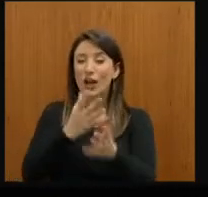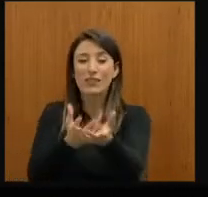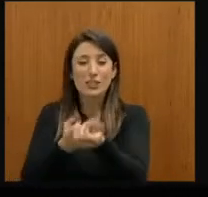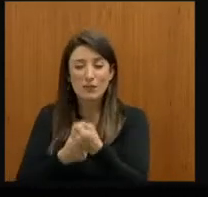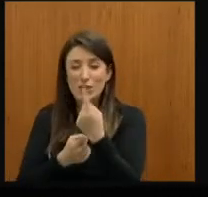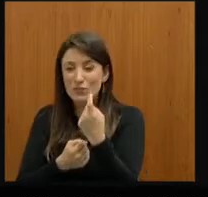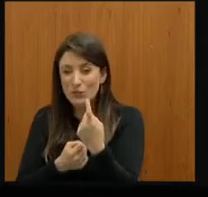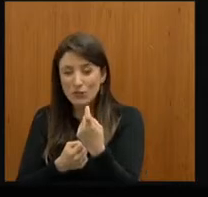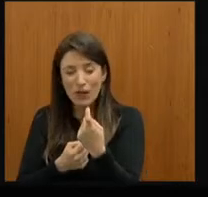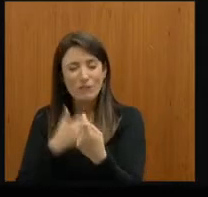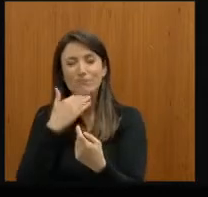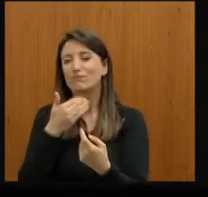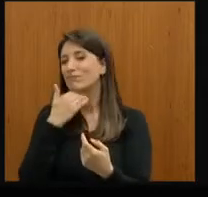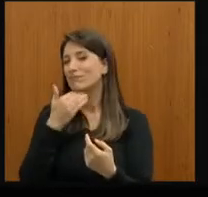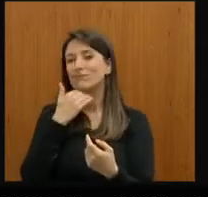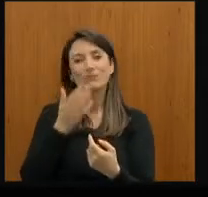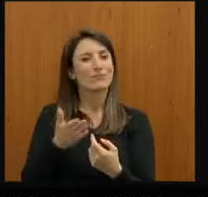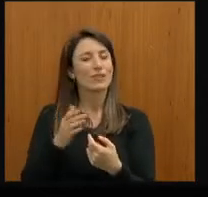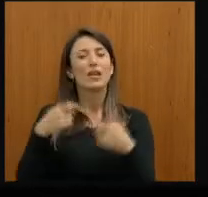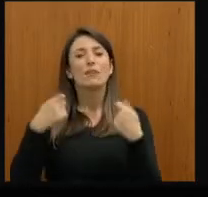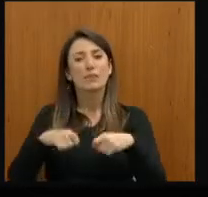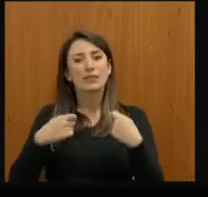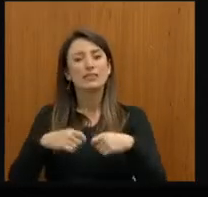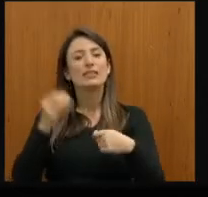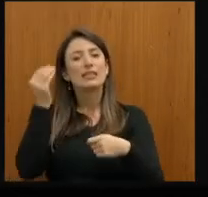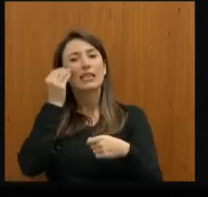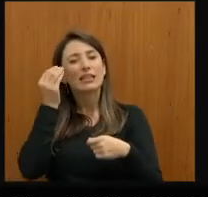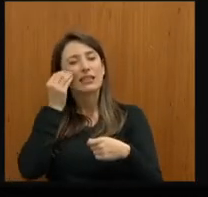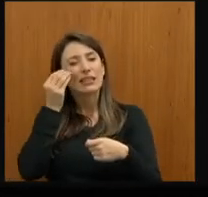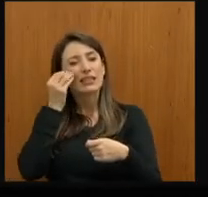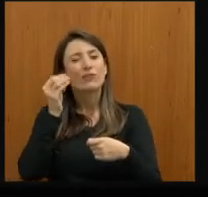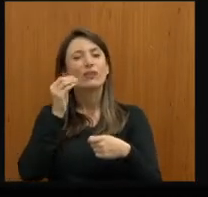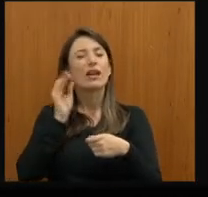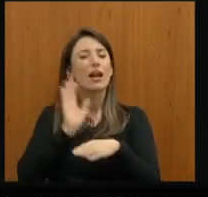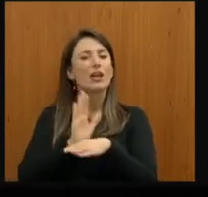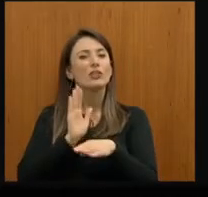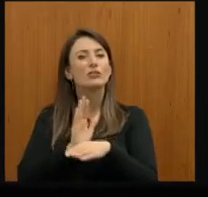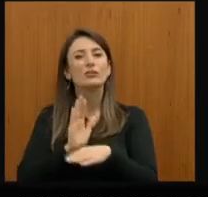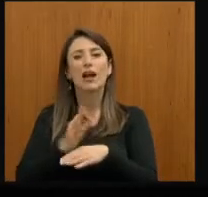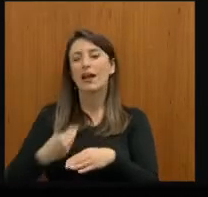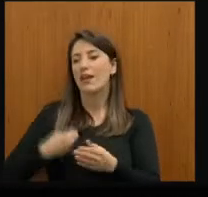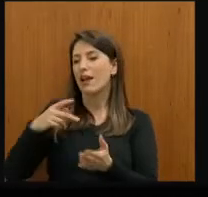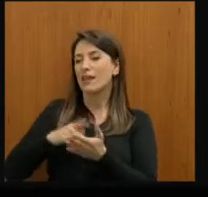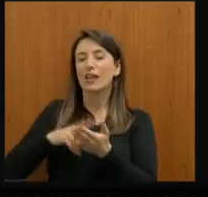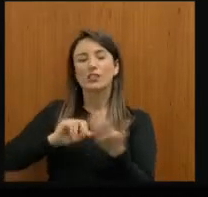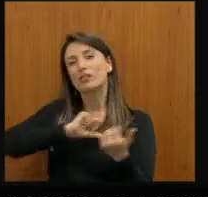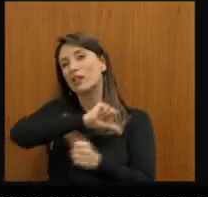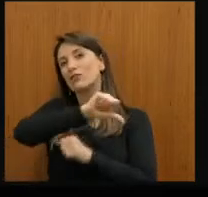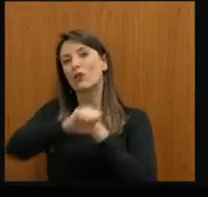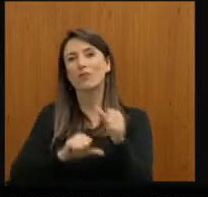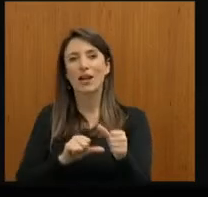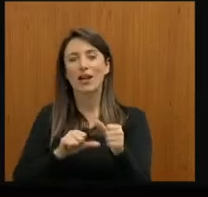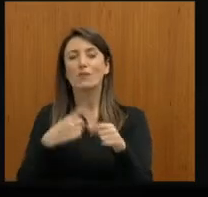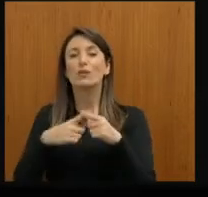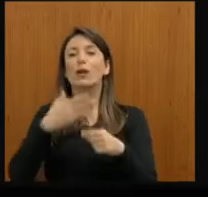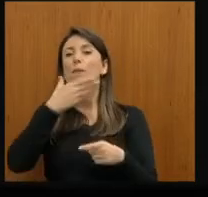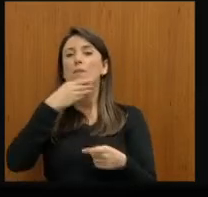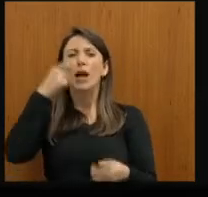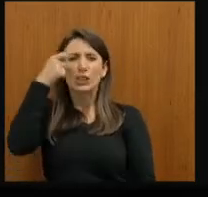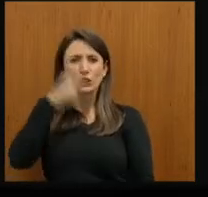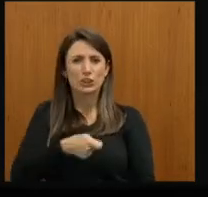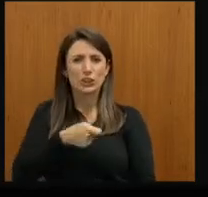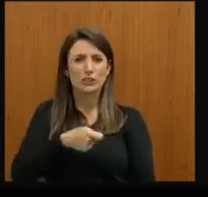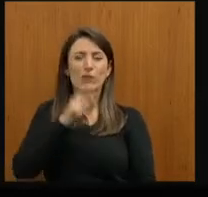incompetente para transformar a realidade das mulheres né o machismo ele é um problema que ele não